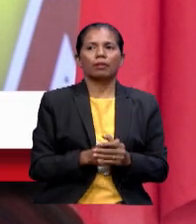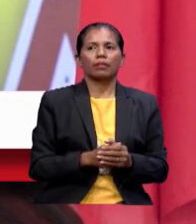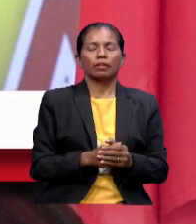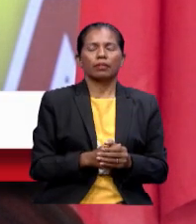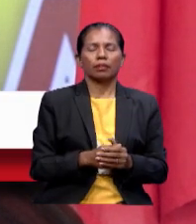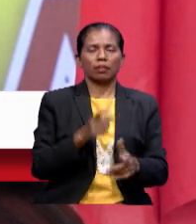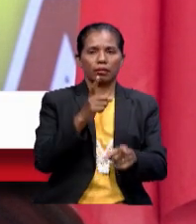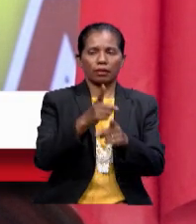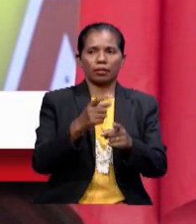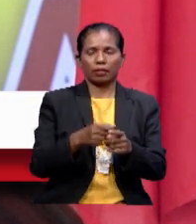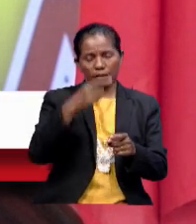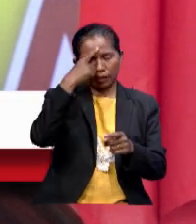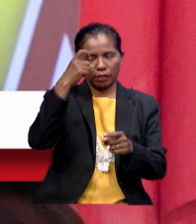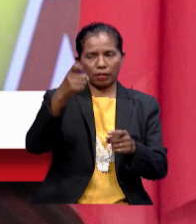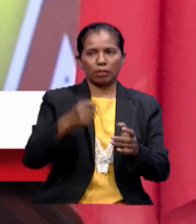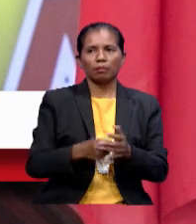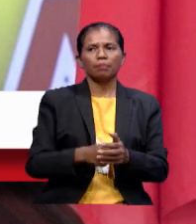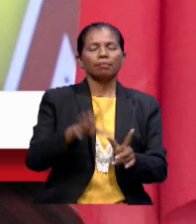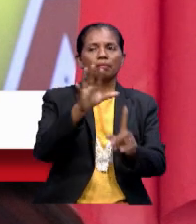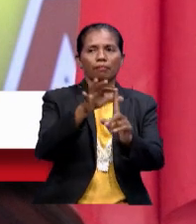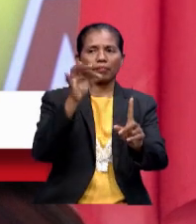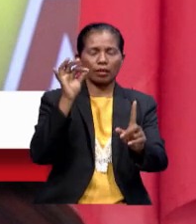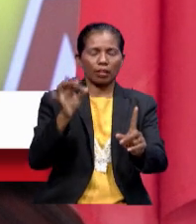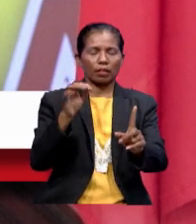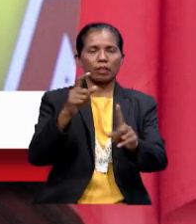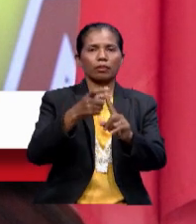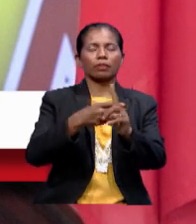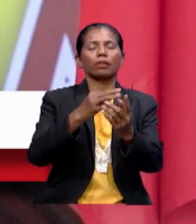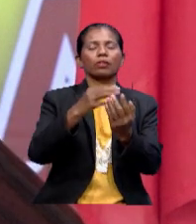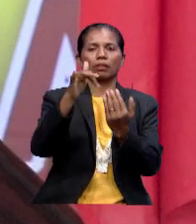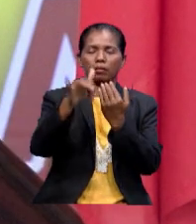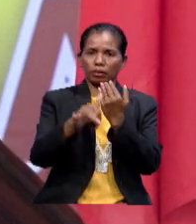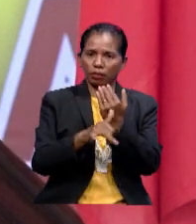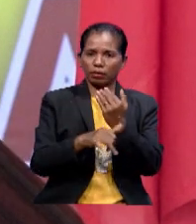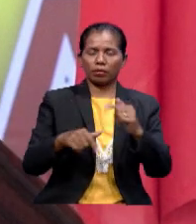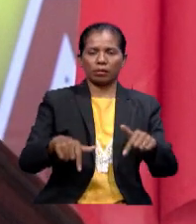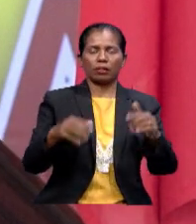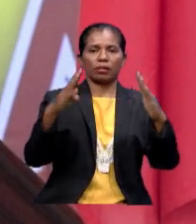informalmente. Da maneira que a eleição, antes de julho, é impraticável.